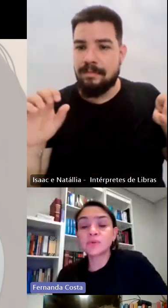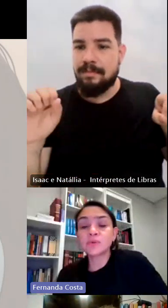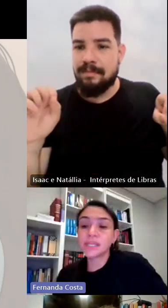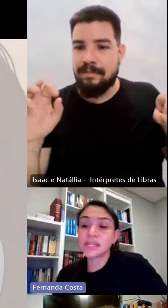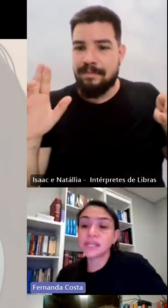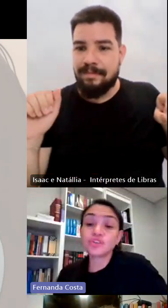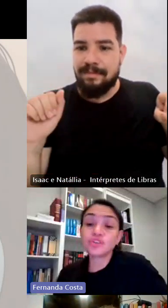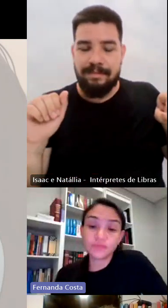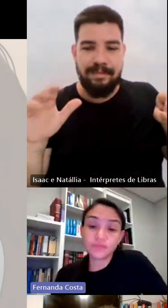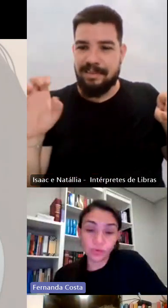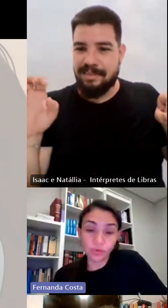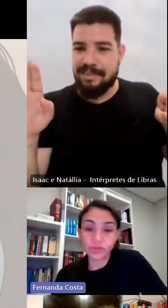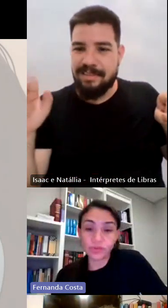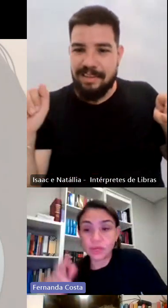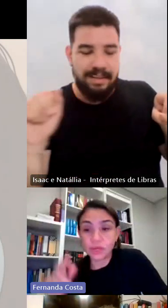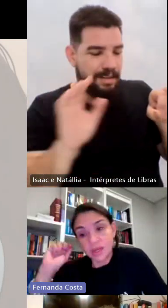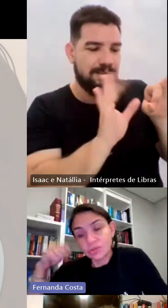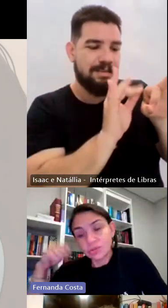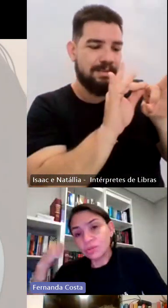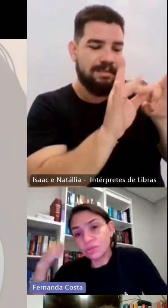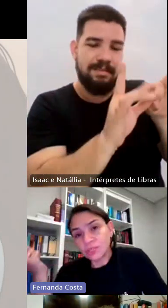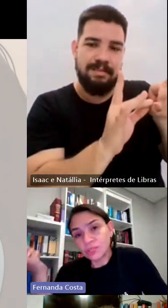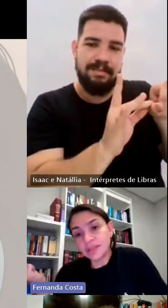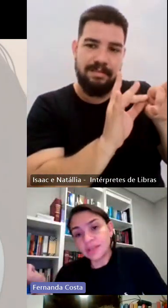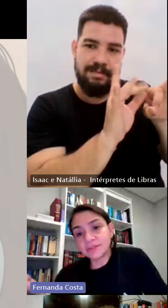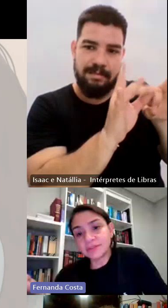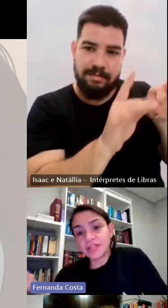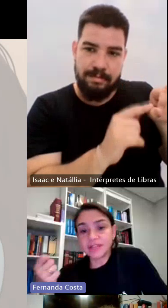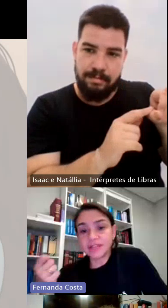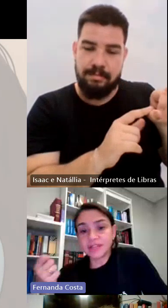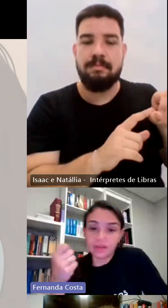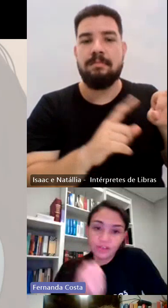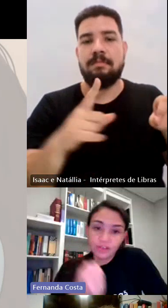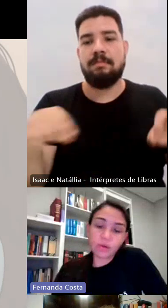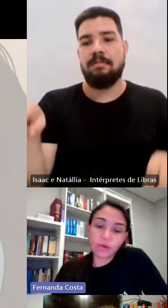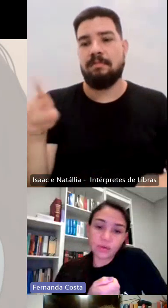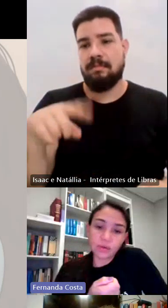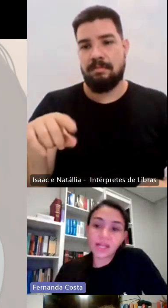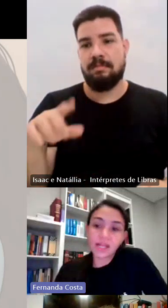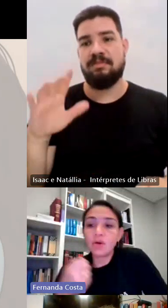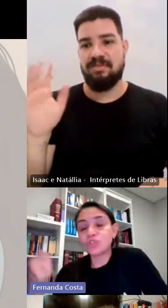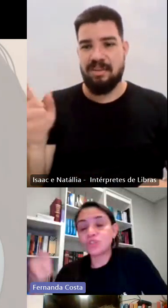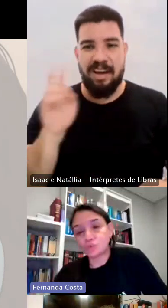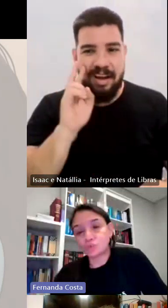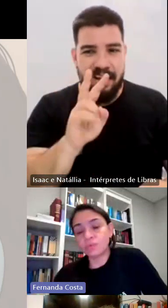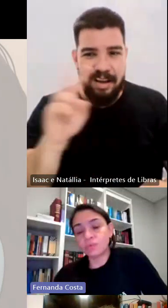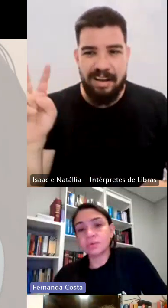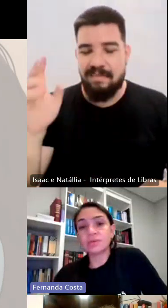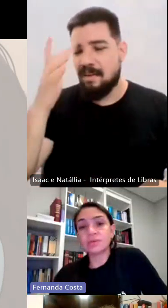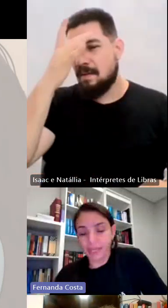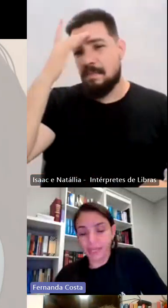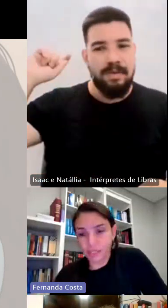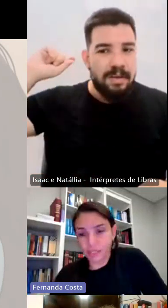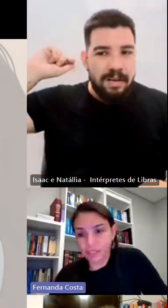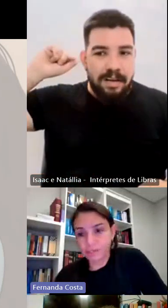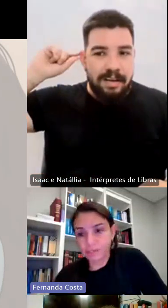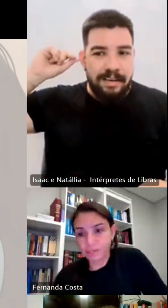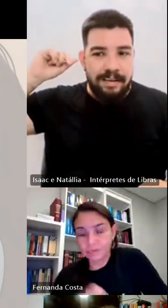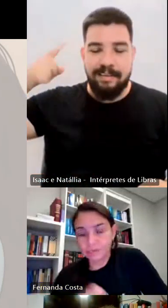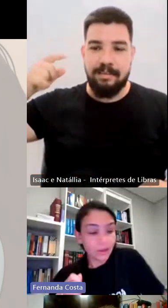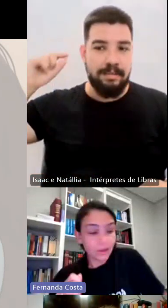que produzem a cera do ouvido. Todo mundo aqui já deve ter visto alguém usar ou já usou o